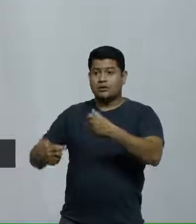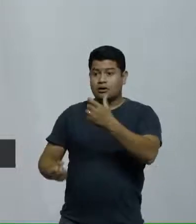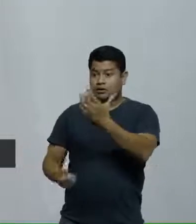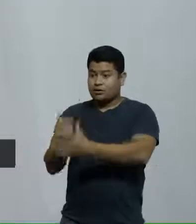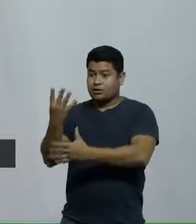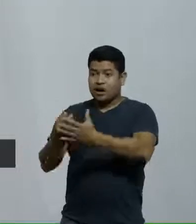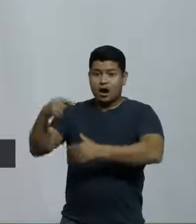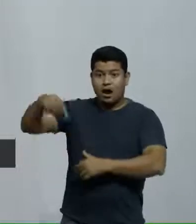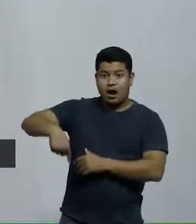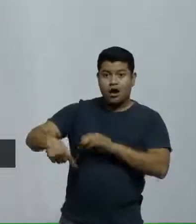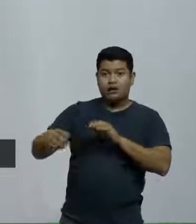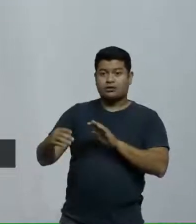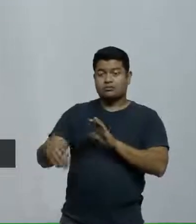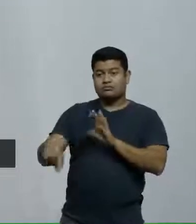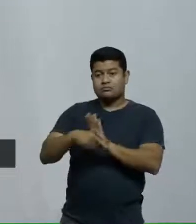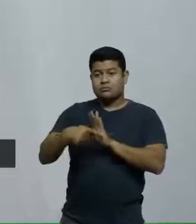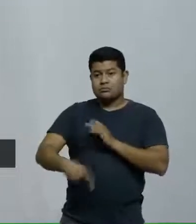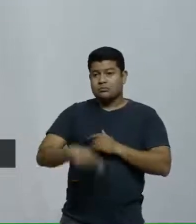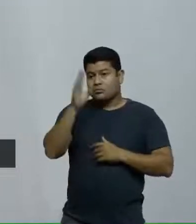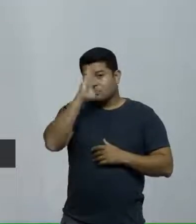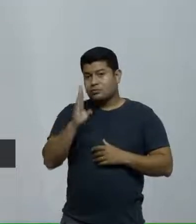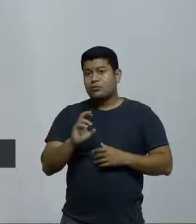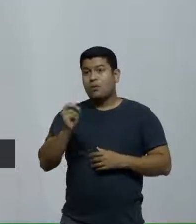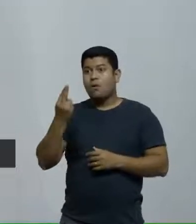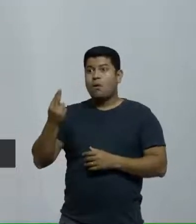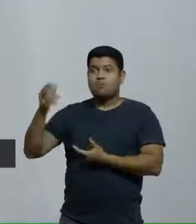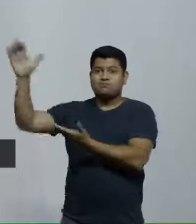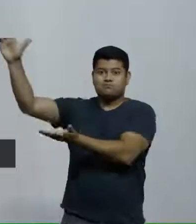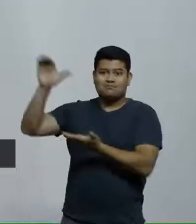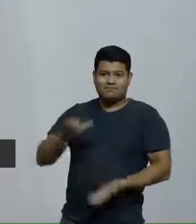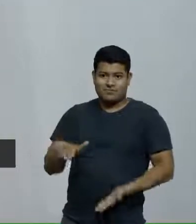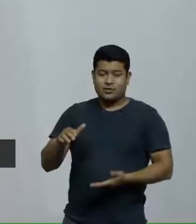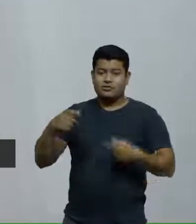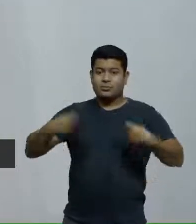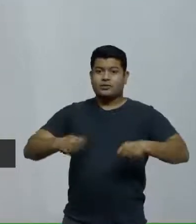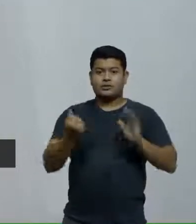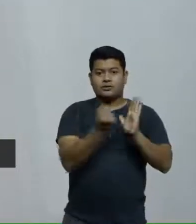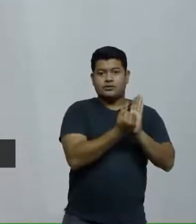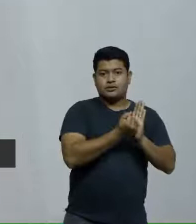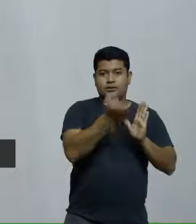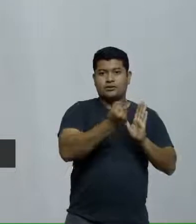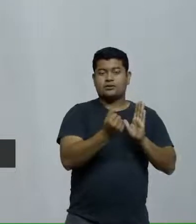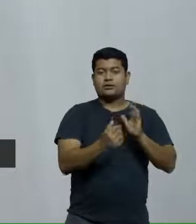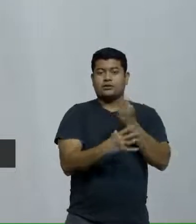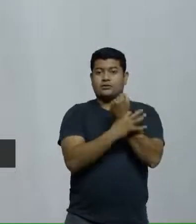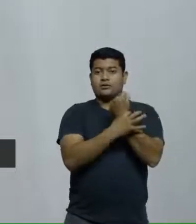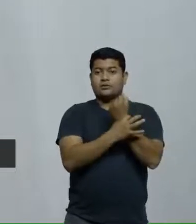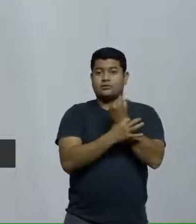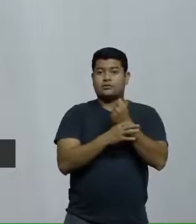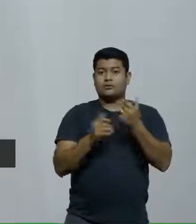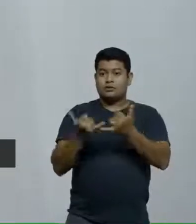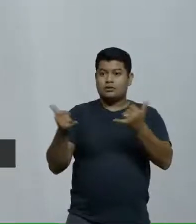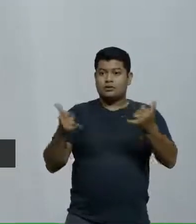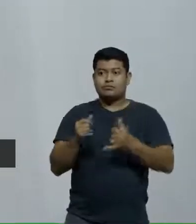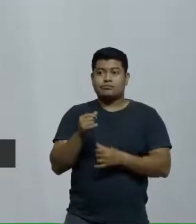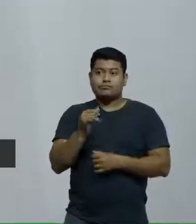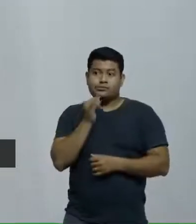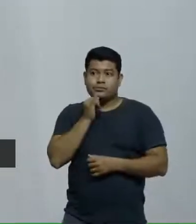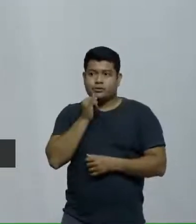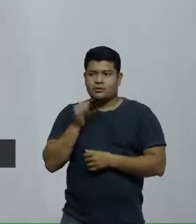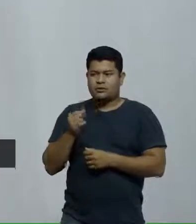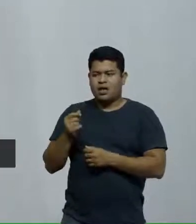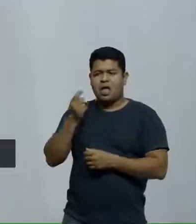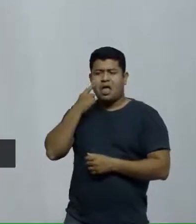selo, né, da segurança energética, porque daqui a pouco foi feito alguma coisa, tentar economizar, né, um produto